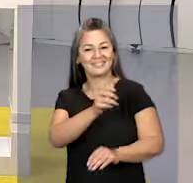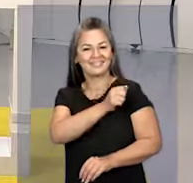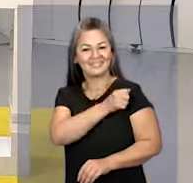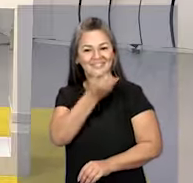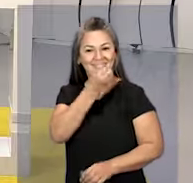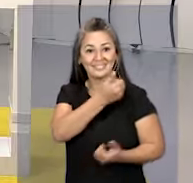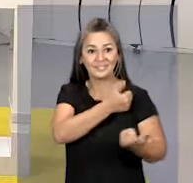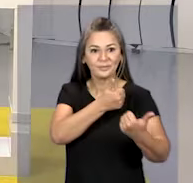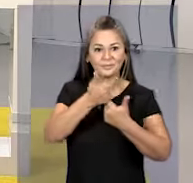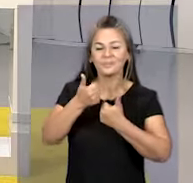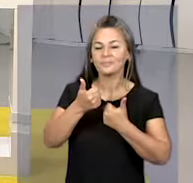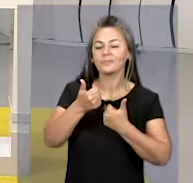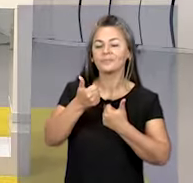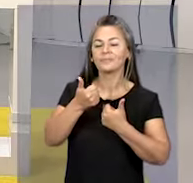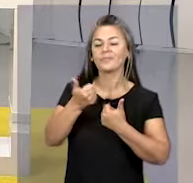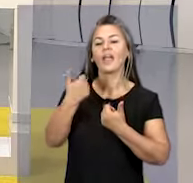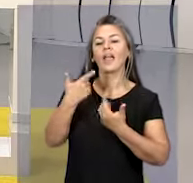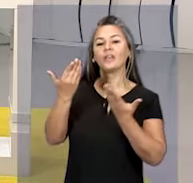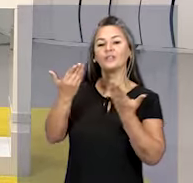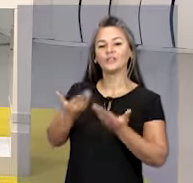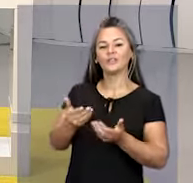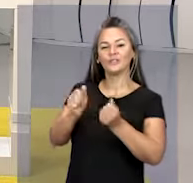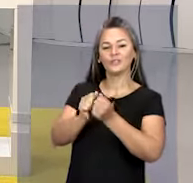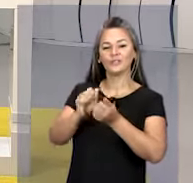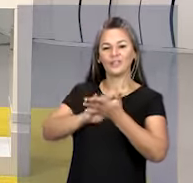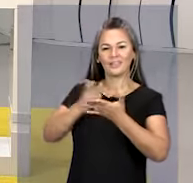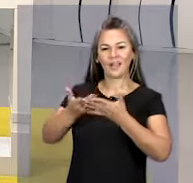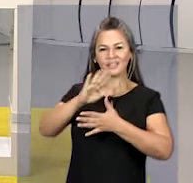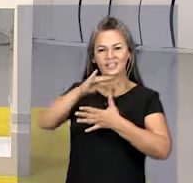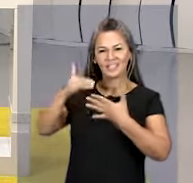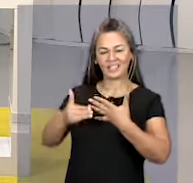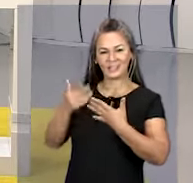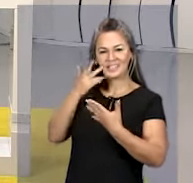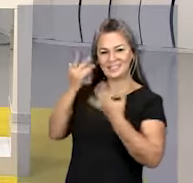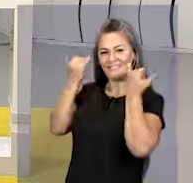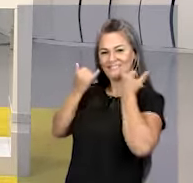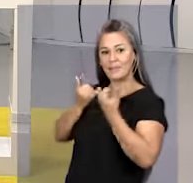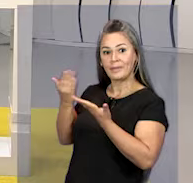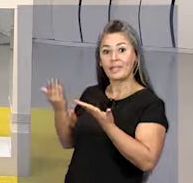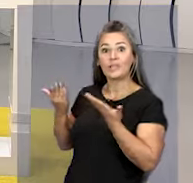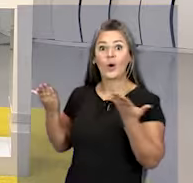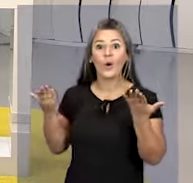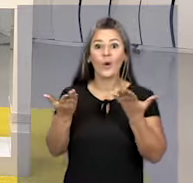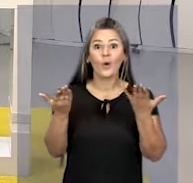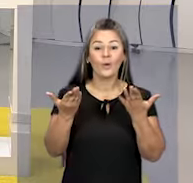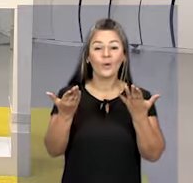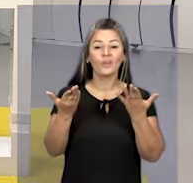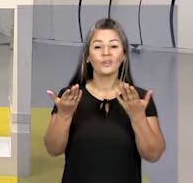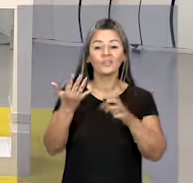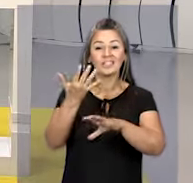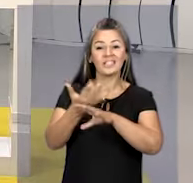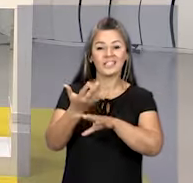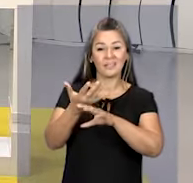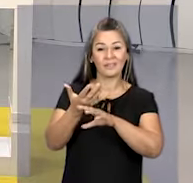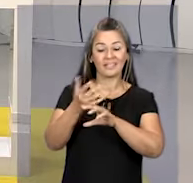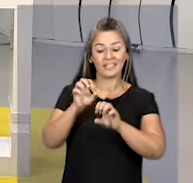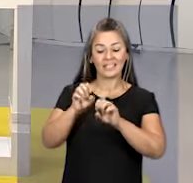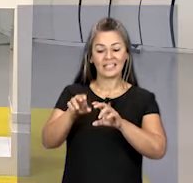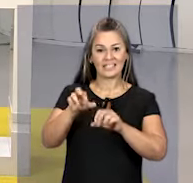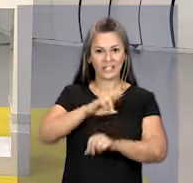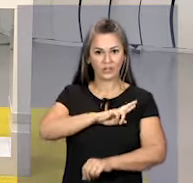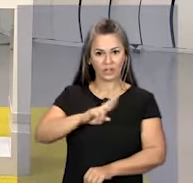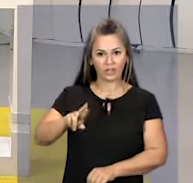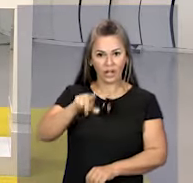estudante! Tudo bem com você? Eu estou aqui com a minha colega Fabiana e hoje é dia de aula de ensino religioso. E você,